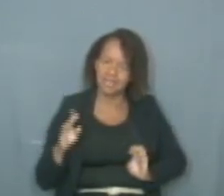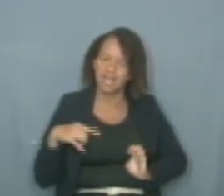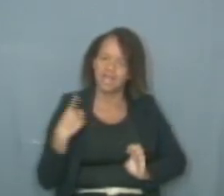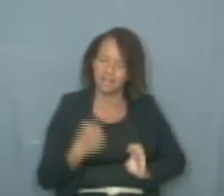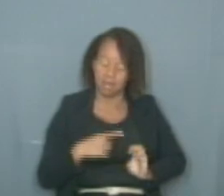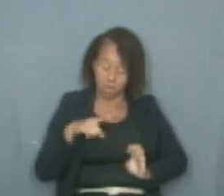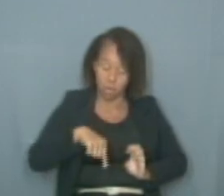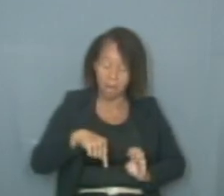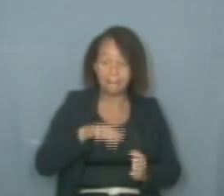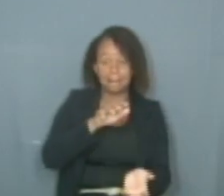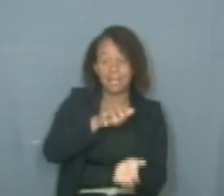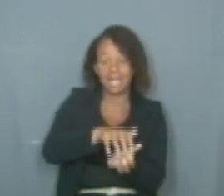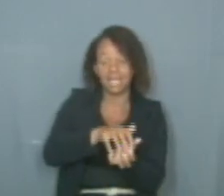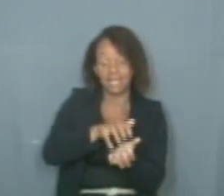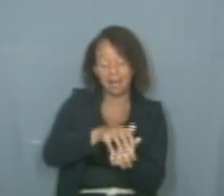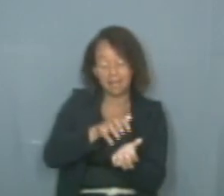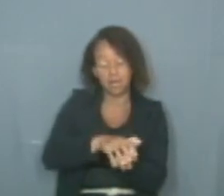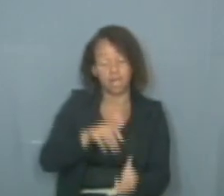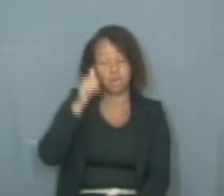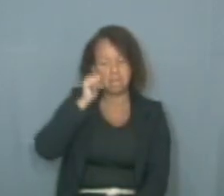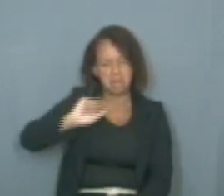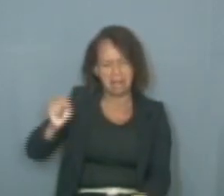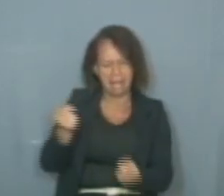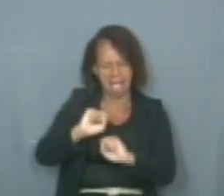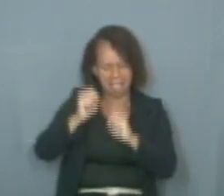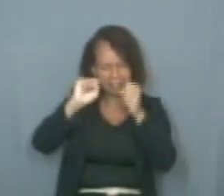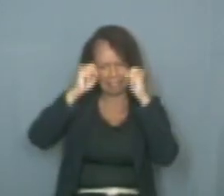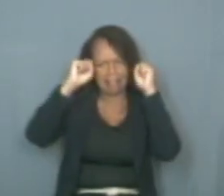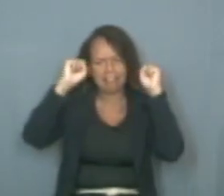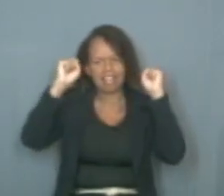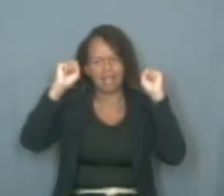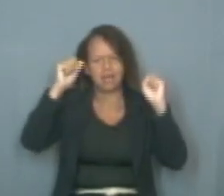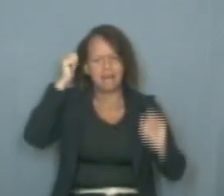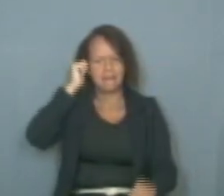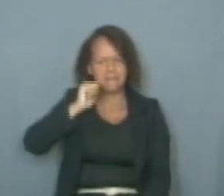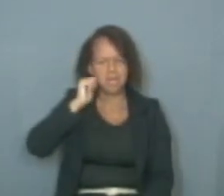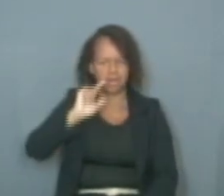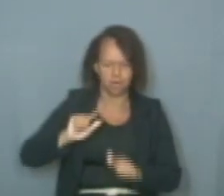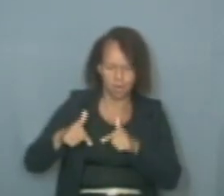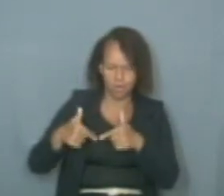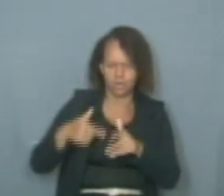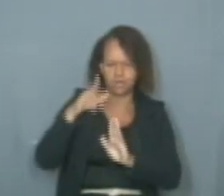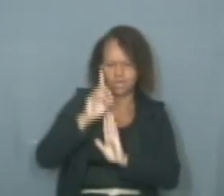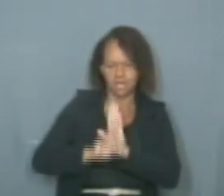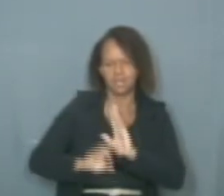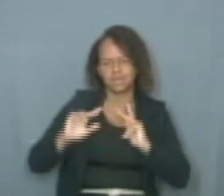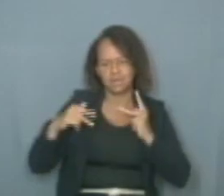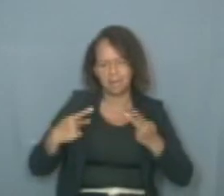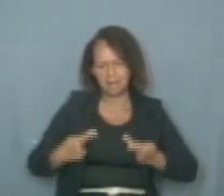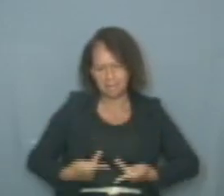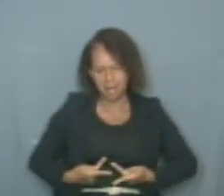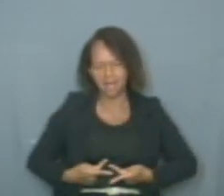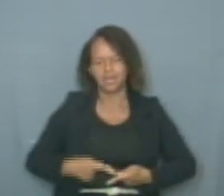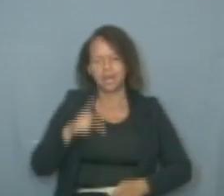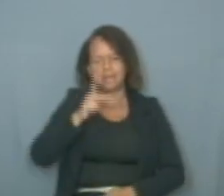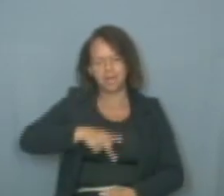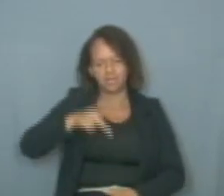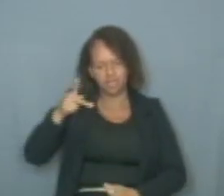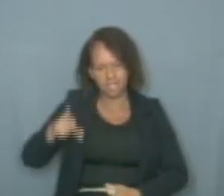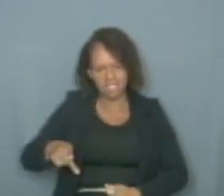uma pernambucana, uma mulher arretada, uma mulher da luta dos direitos humanos, uma